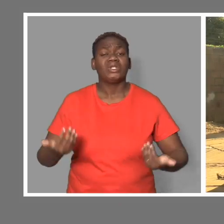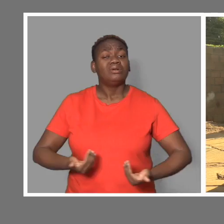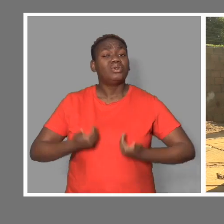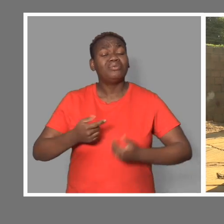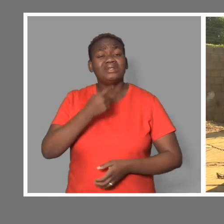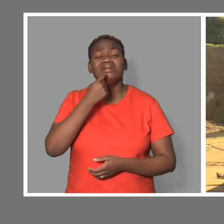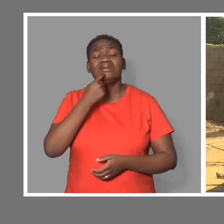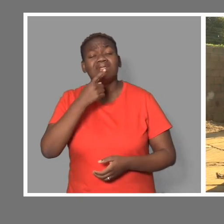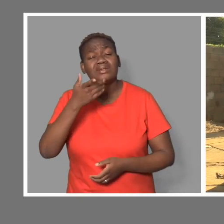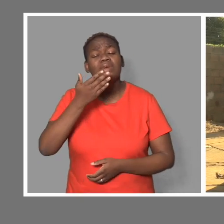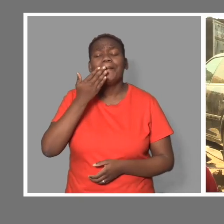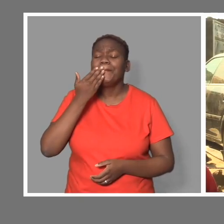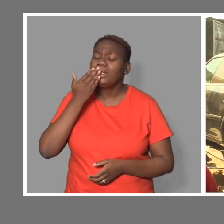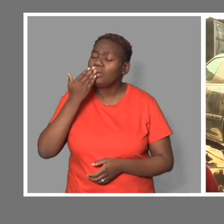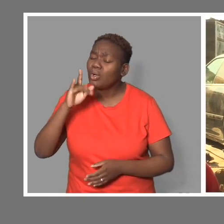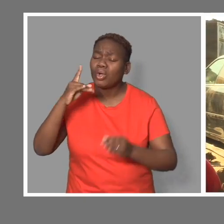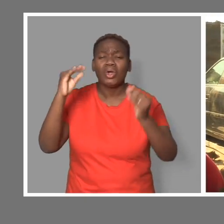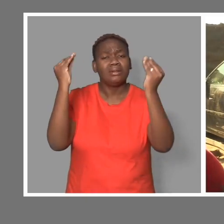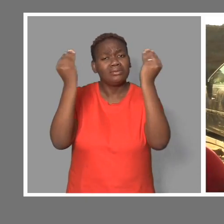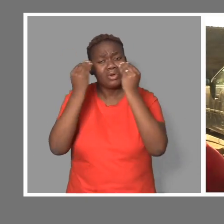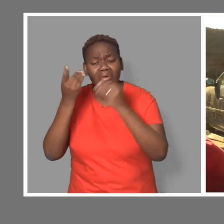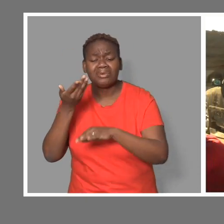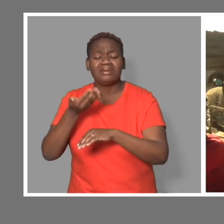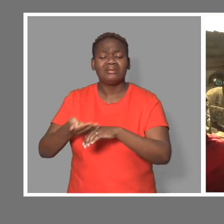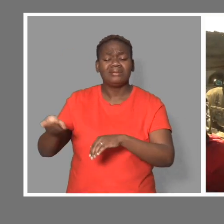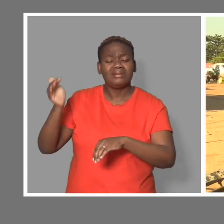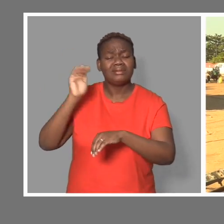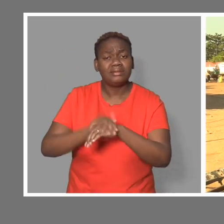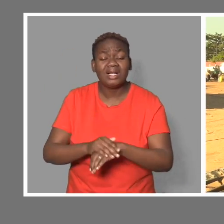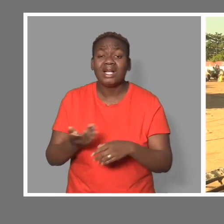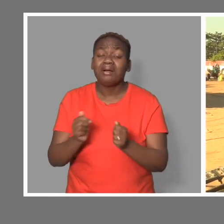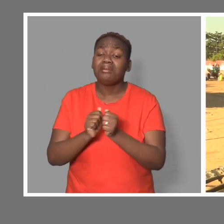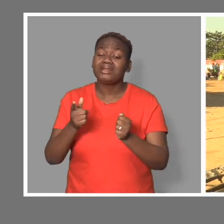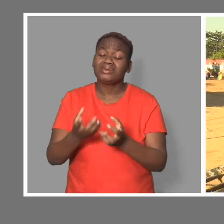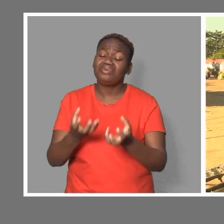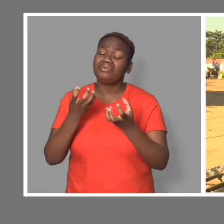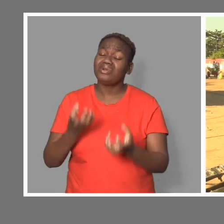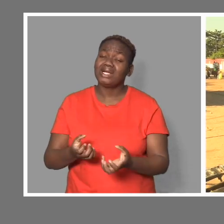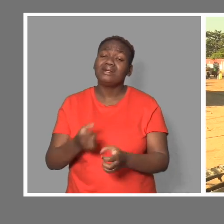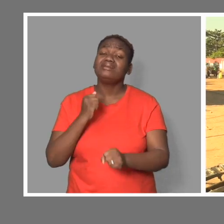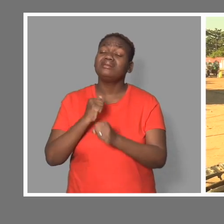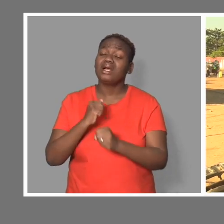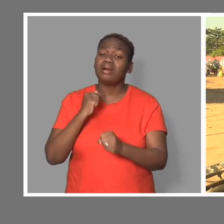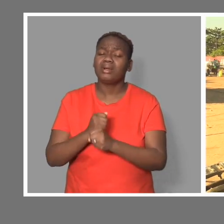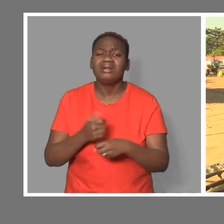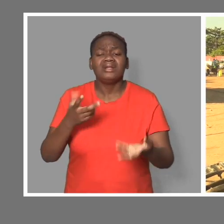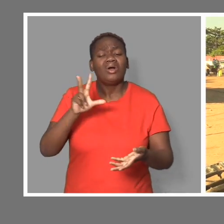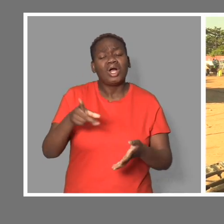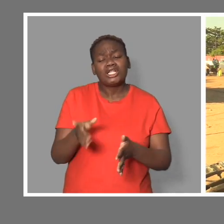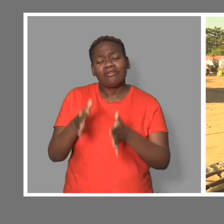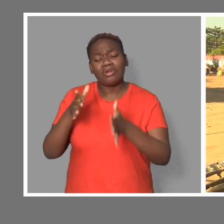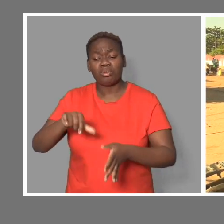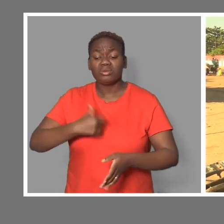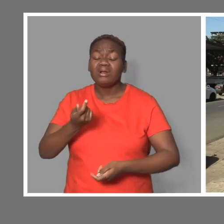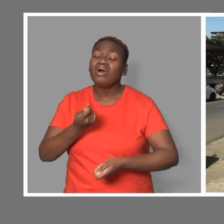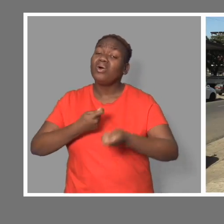Os jovens defendem a formação profissionalizante e o empreendedorismo como alternativas ao desemprego no